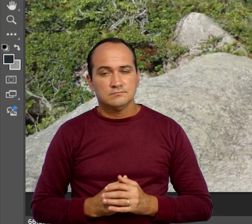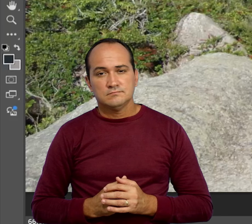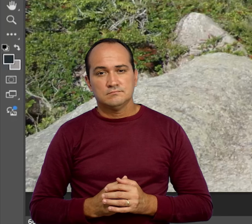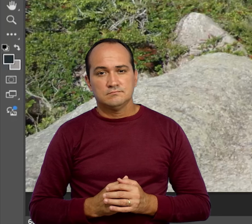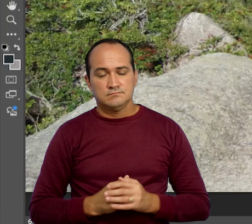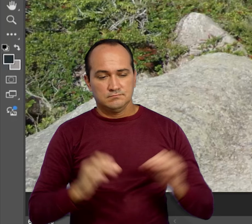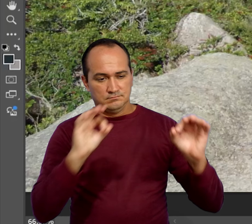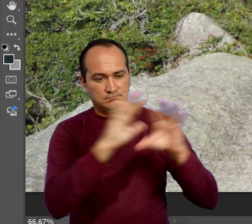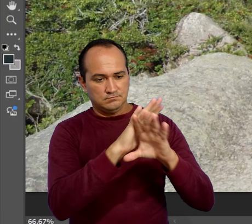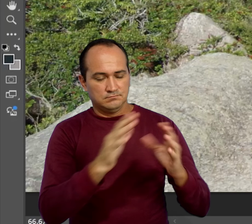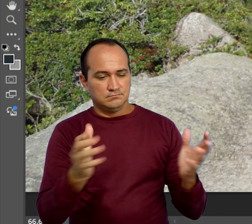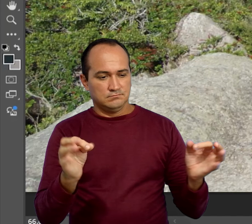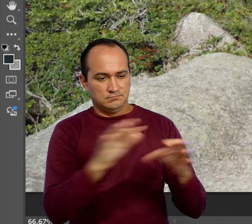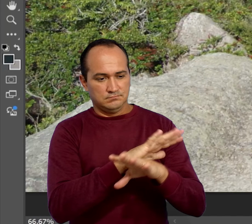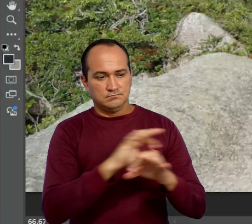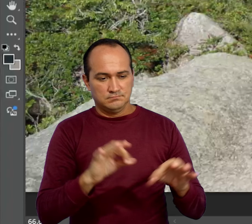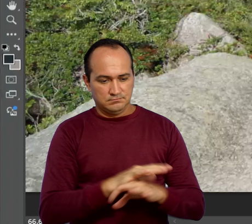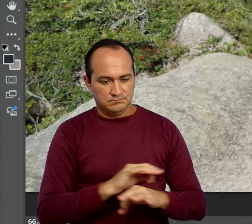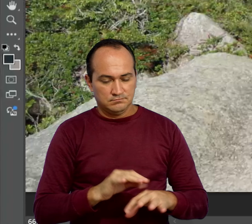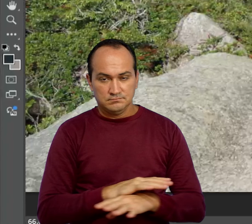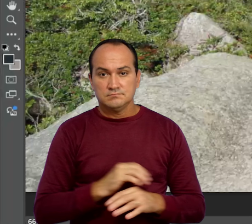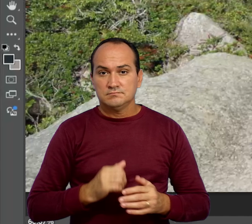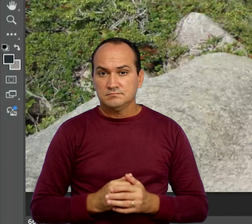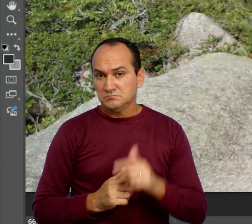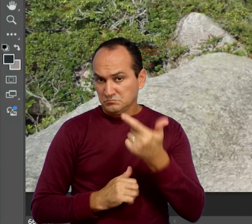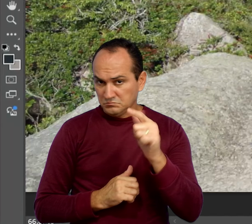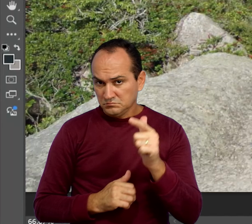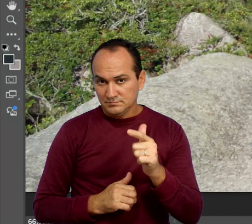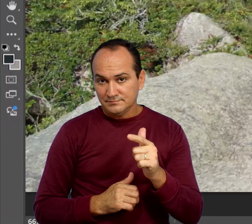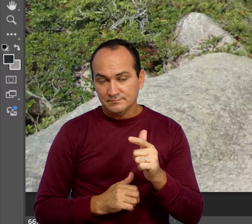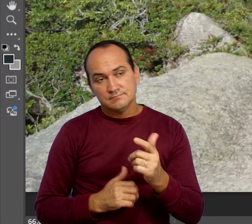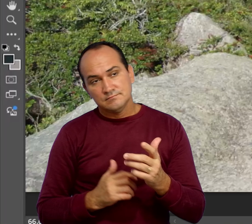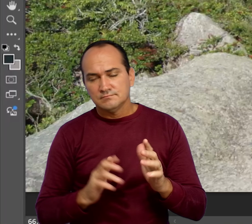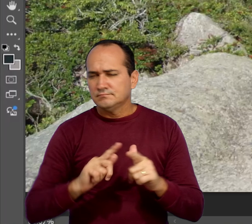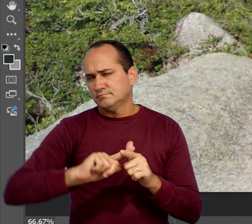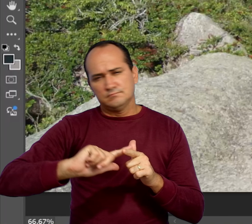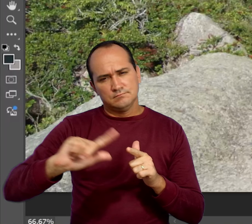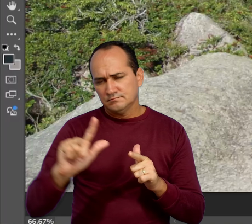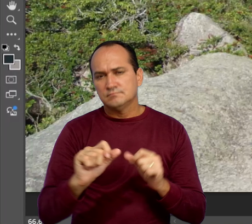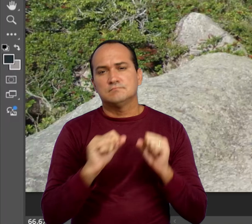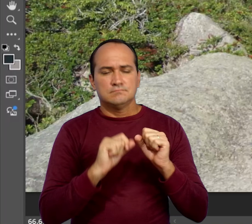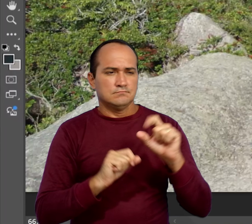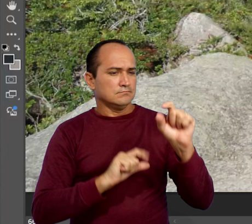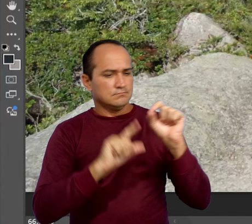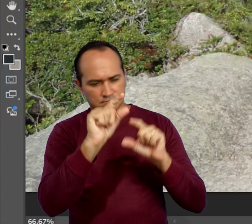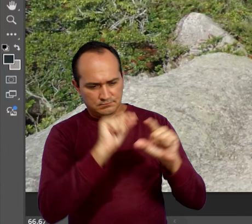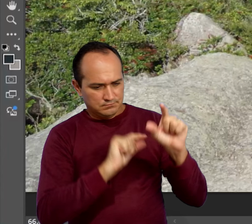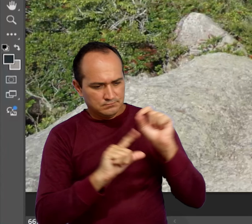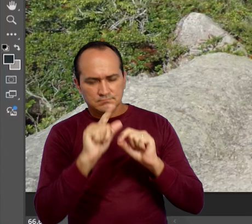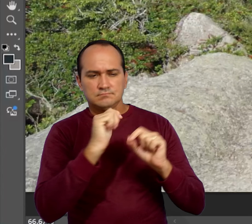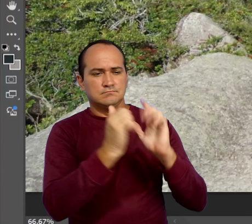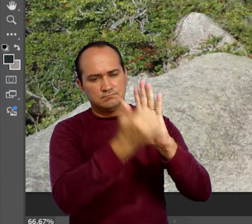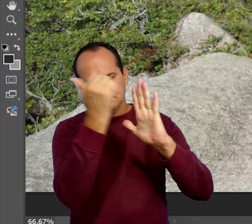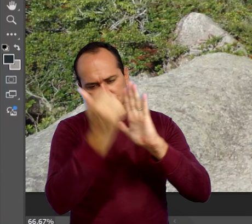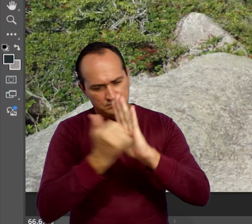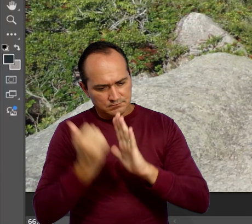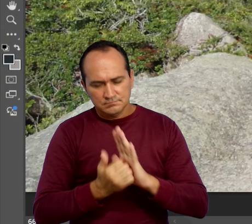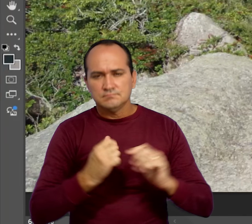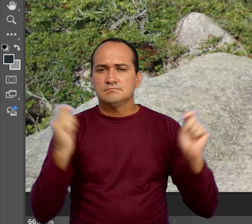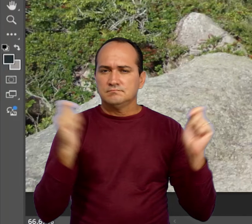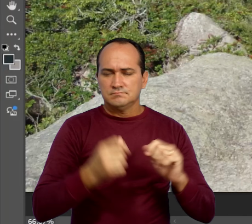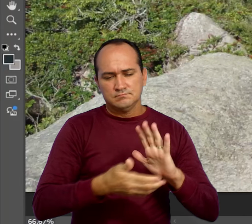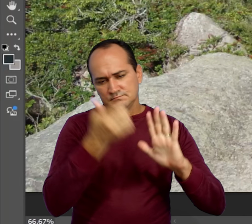interessante, vou mandar completar. Se você não dispõe desse recurso, como eu falei, não tem problema, você poderia selecionar uma parte dessa